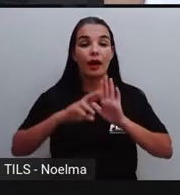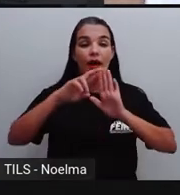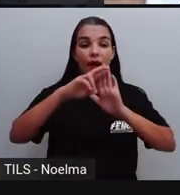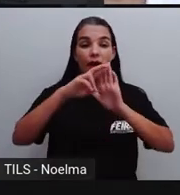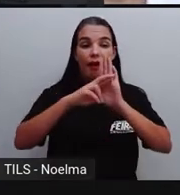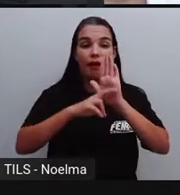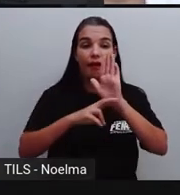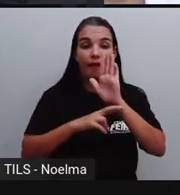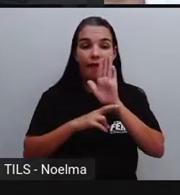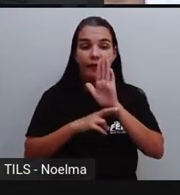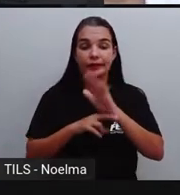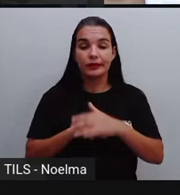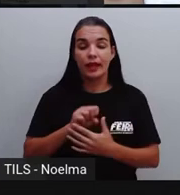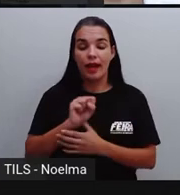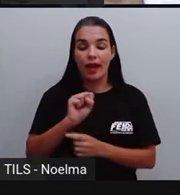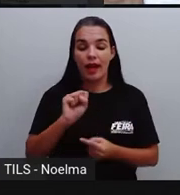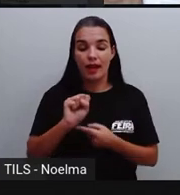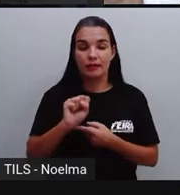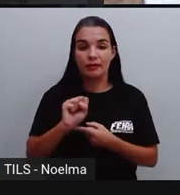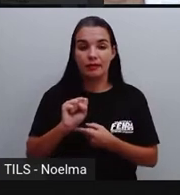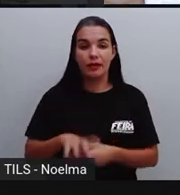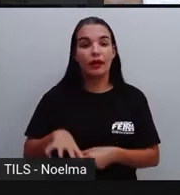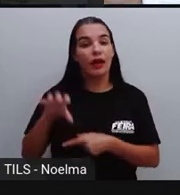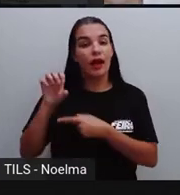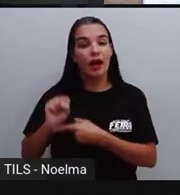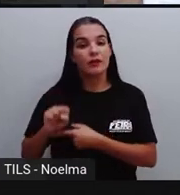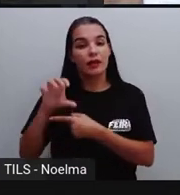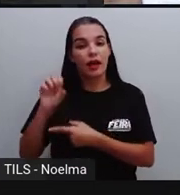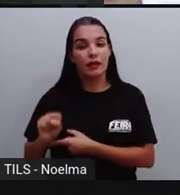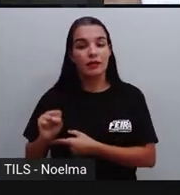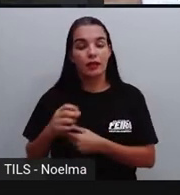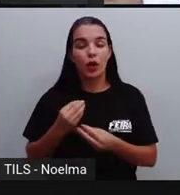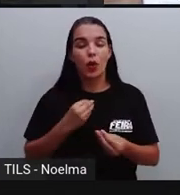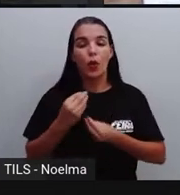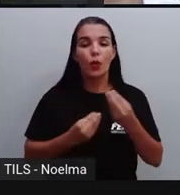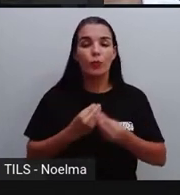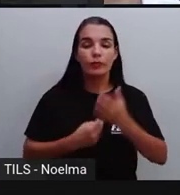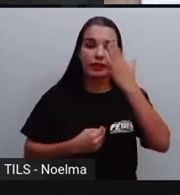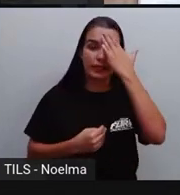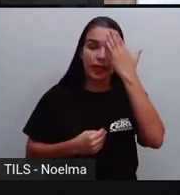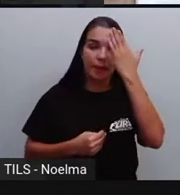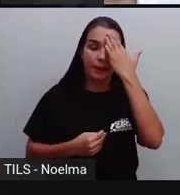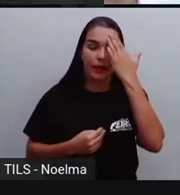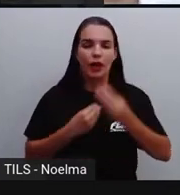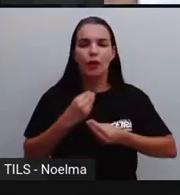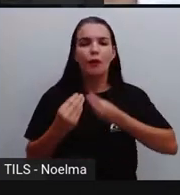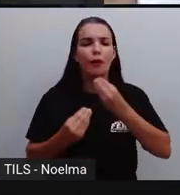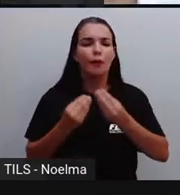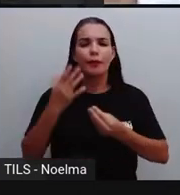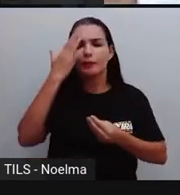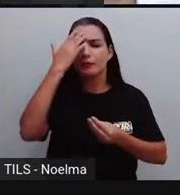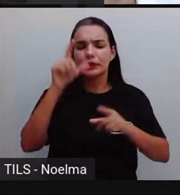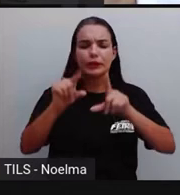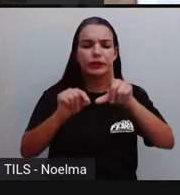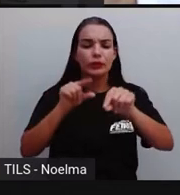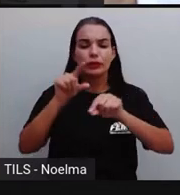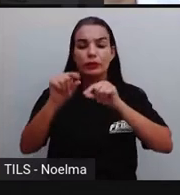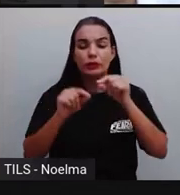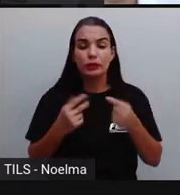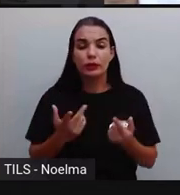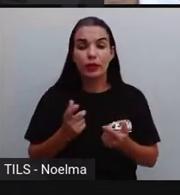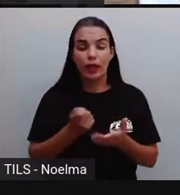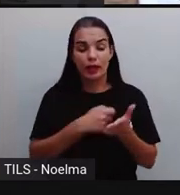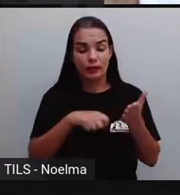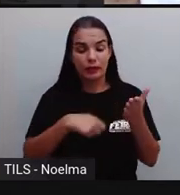Pró, e por que que isso acontece? Quais são as regras? Como é que eu vou saber, Pró, que